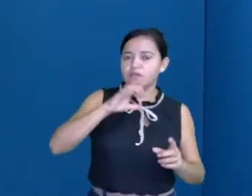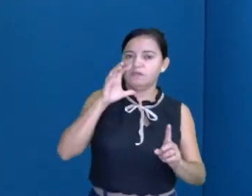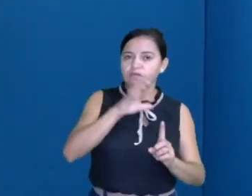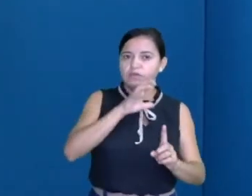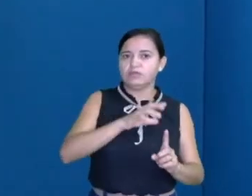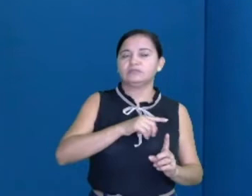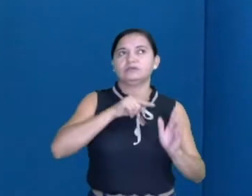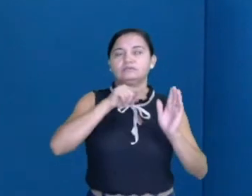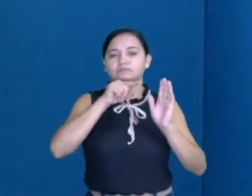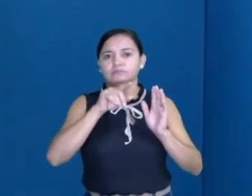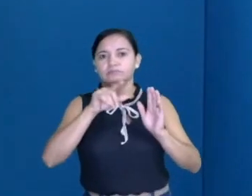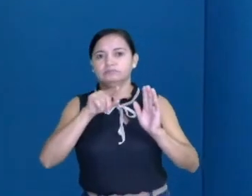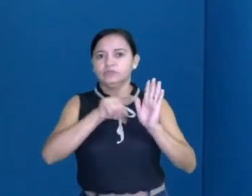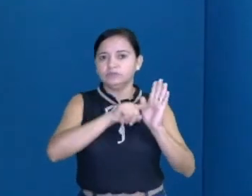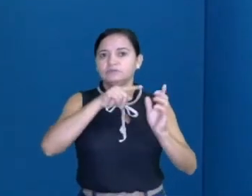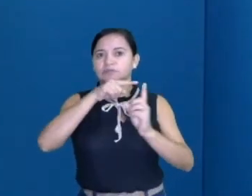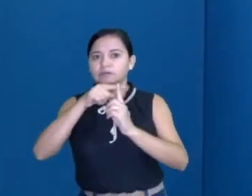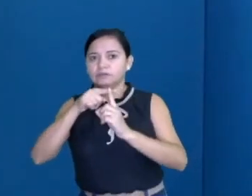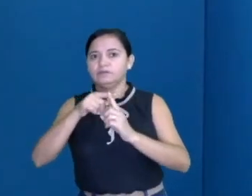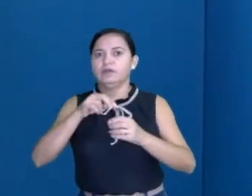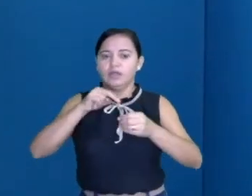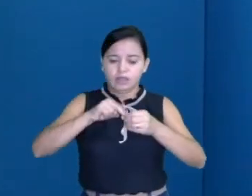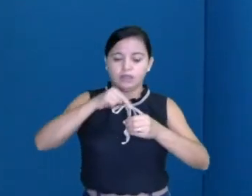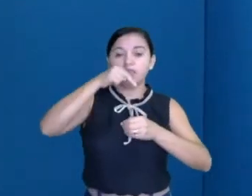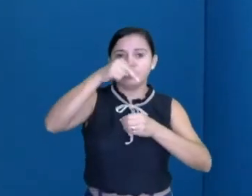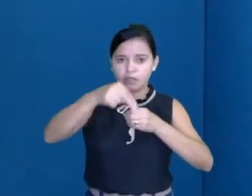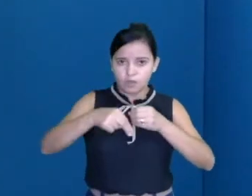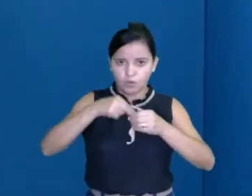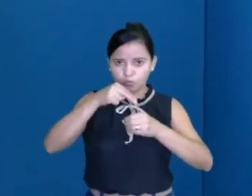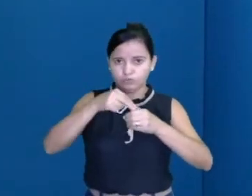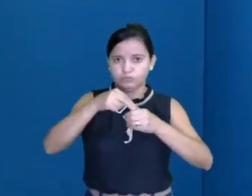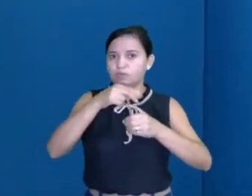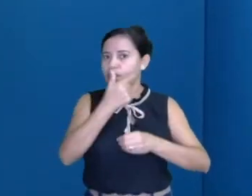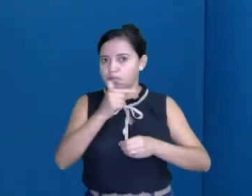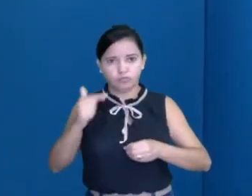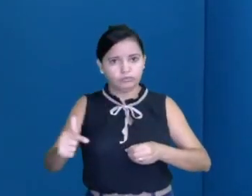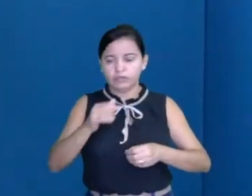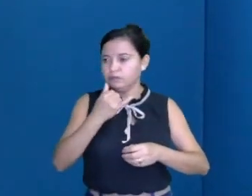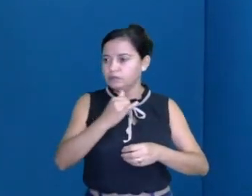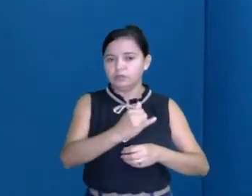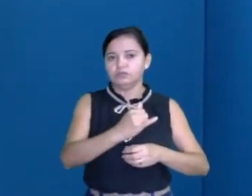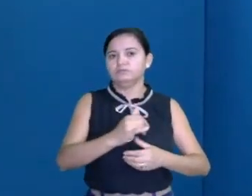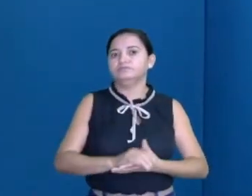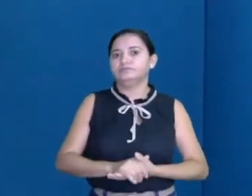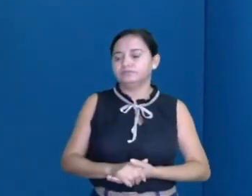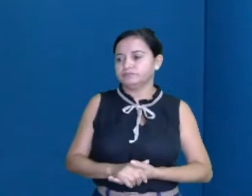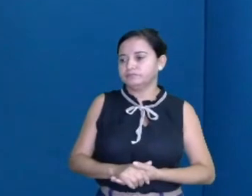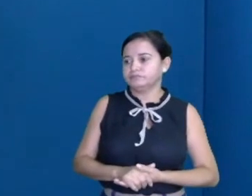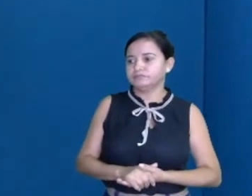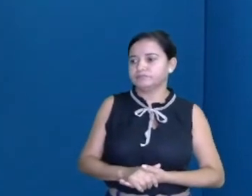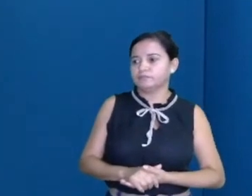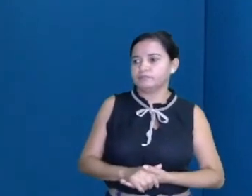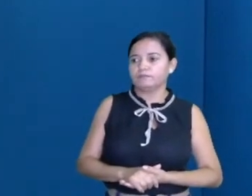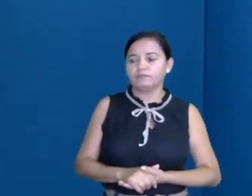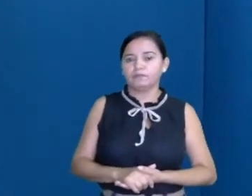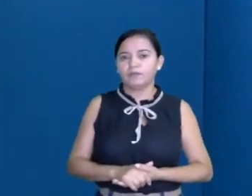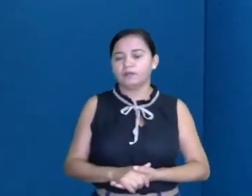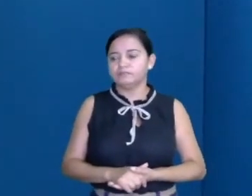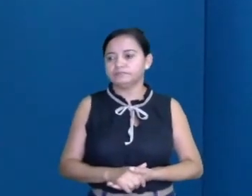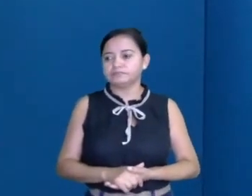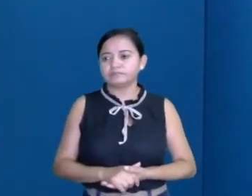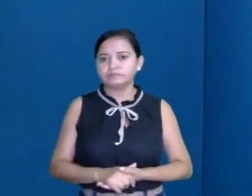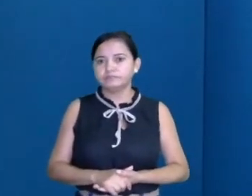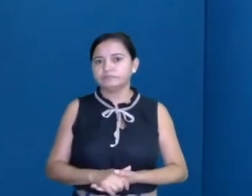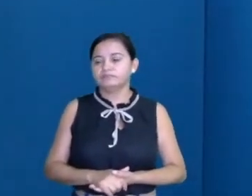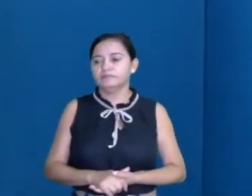negativa. E qual é a carga elétrica do nêutron? Nenhuma. Perfeito? Produção, vamos para o nosso próximo slide, porque a gente tem que,